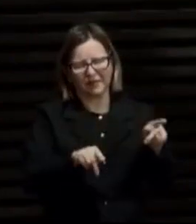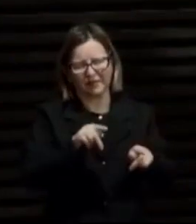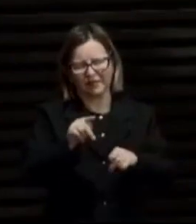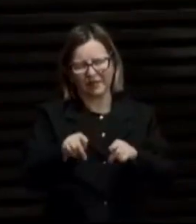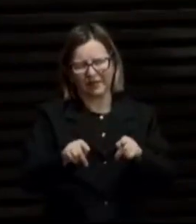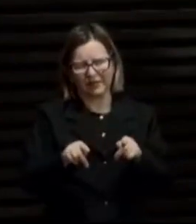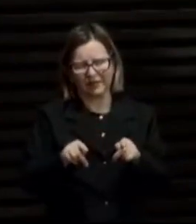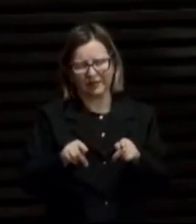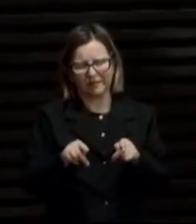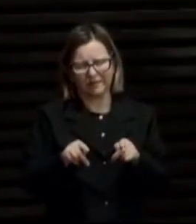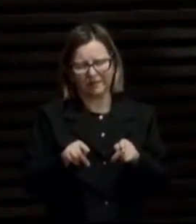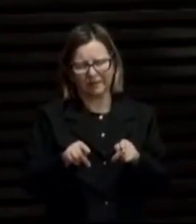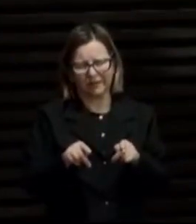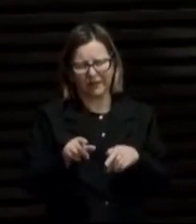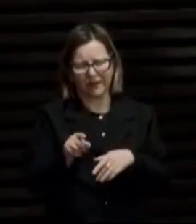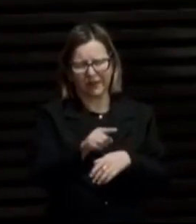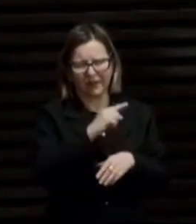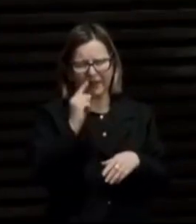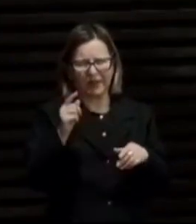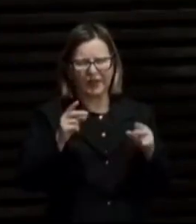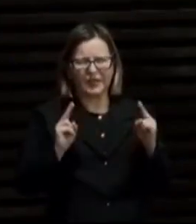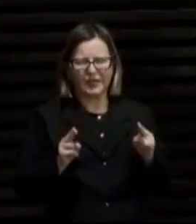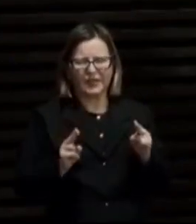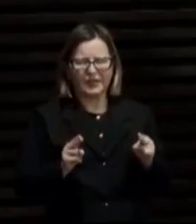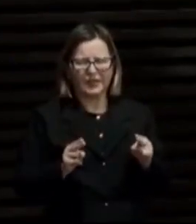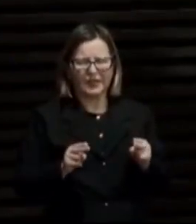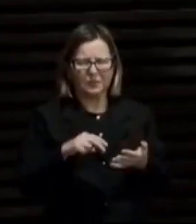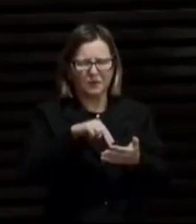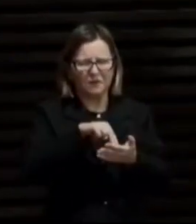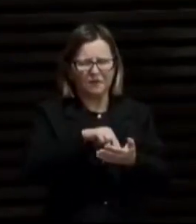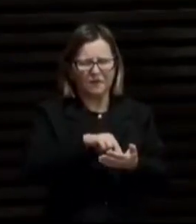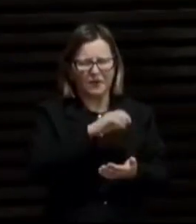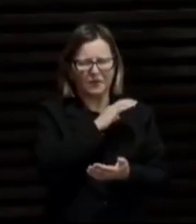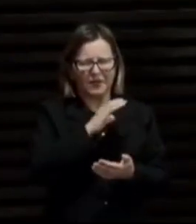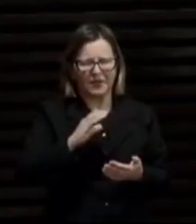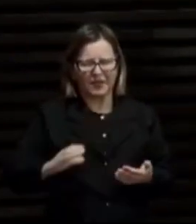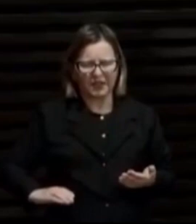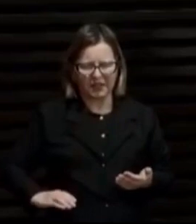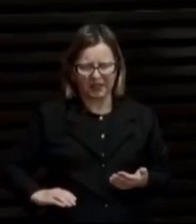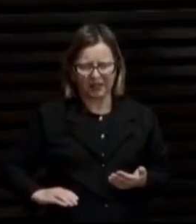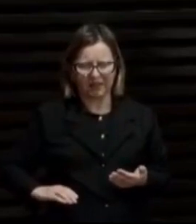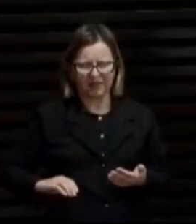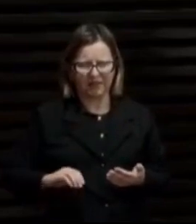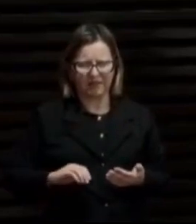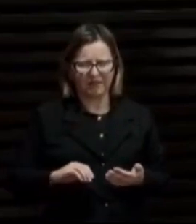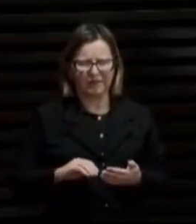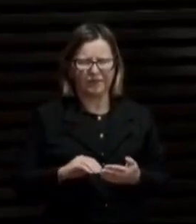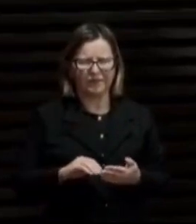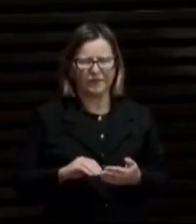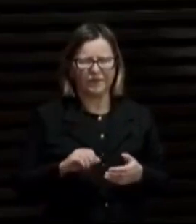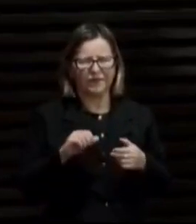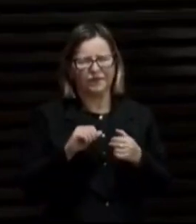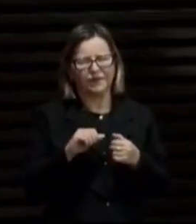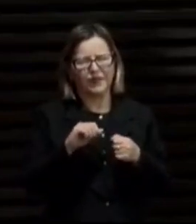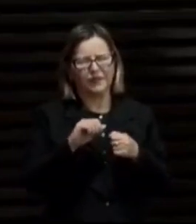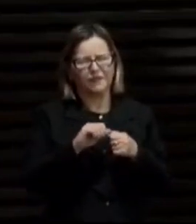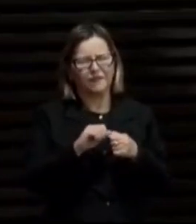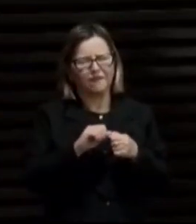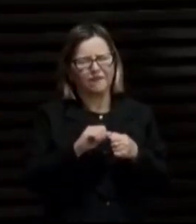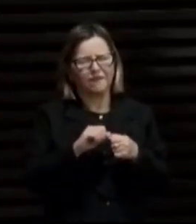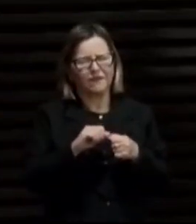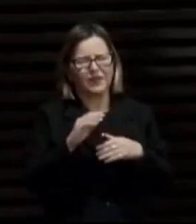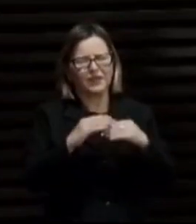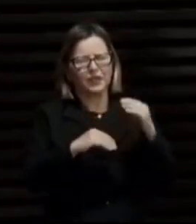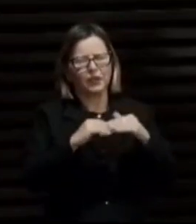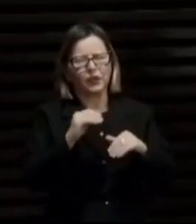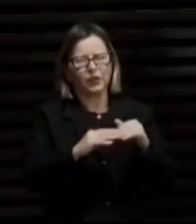que nós possamos estar sempre apontando para Cristo, porque Ele é o nosso modelo. Faz isso na vida de cada irmão aqui, faz isso na